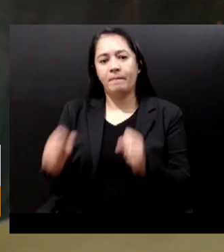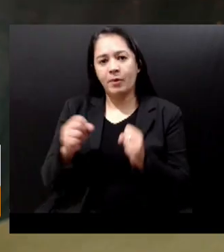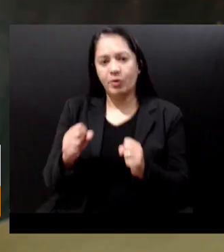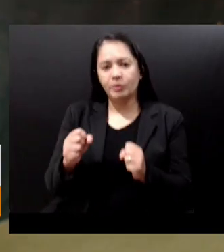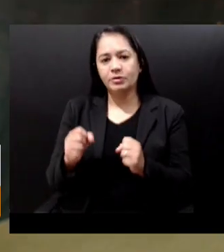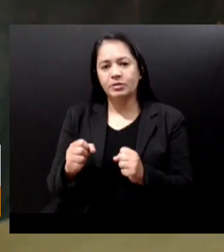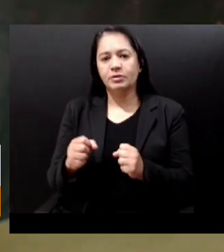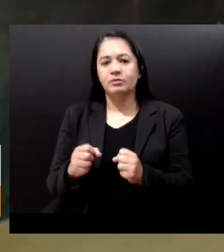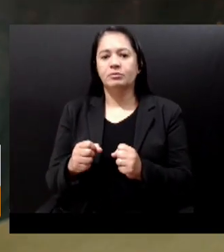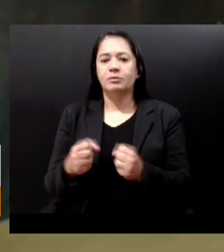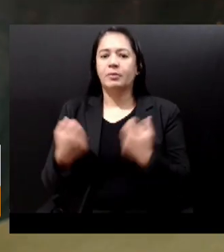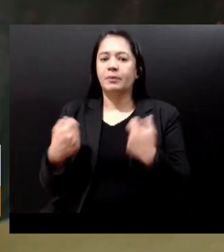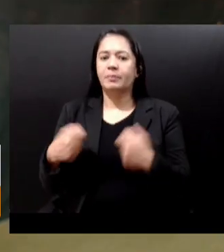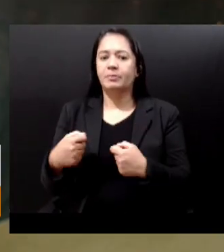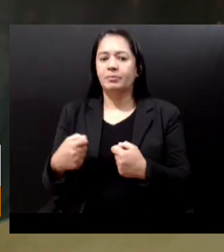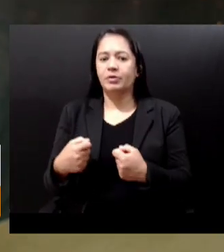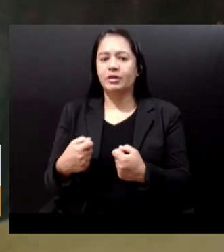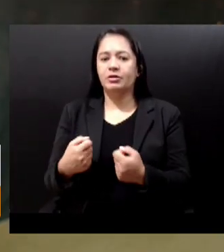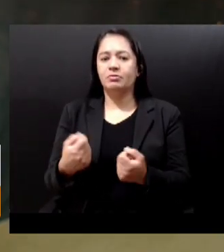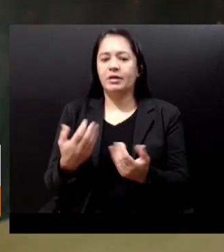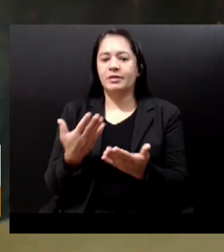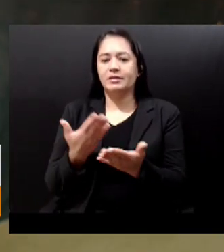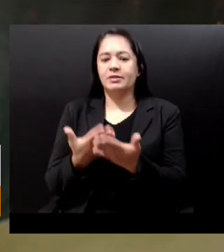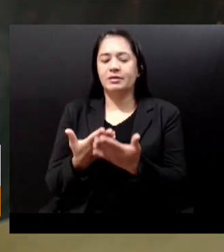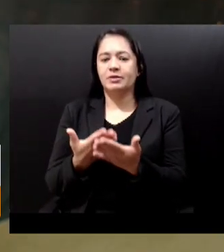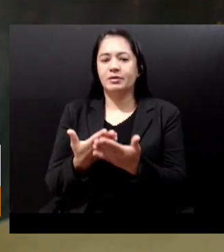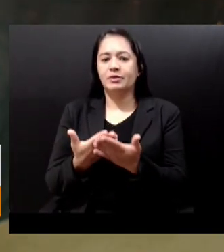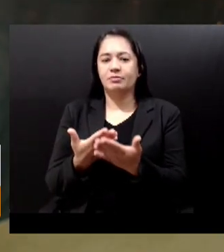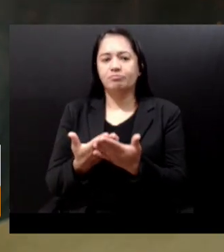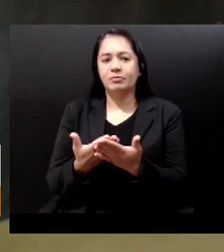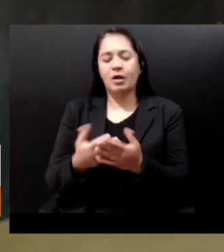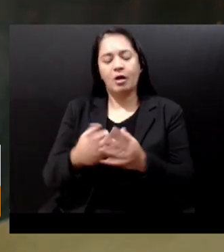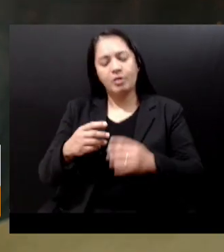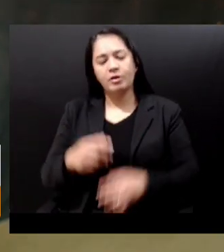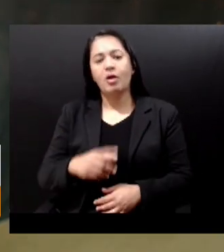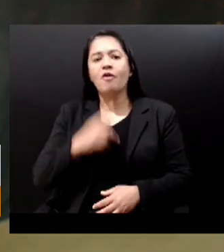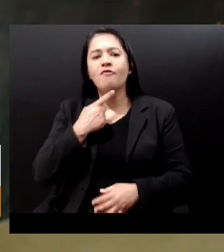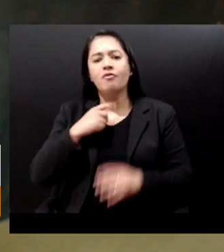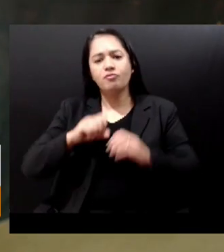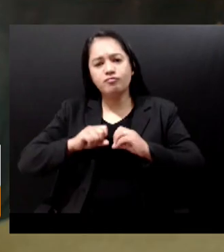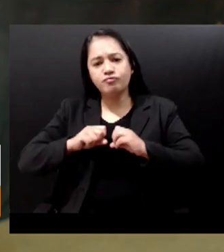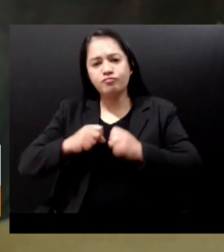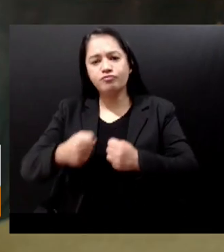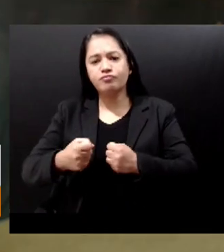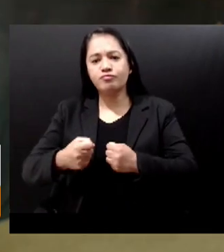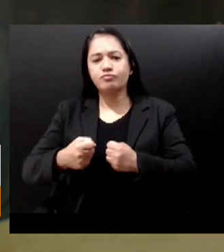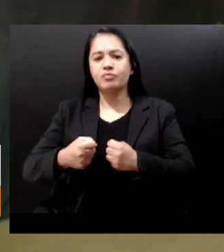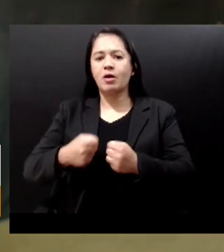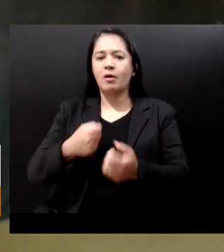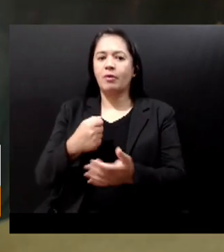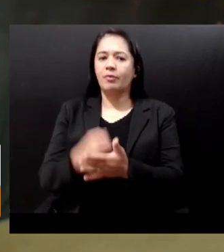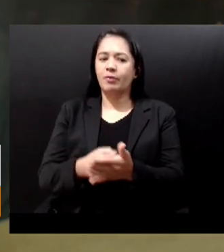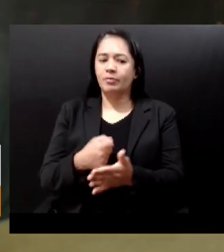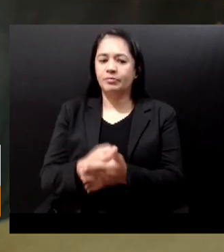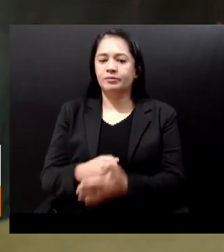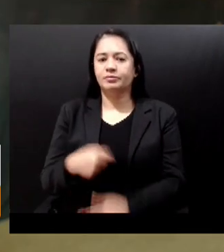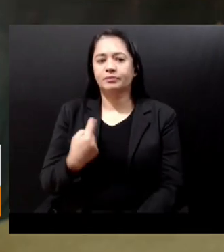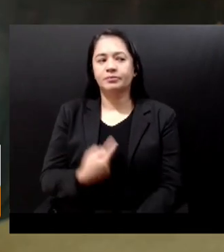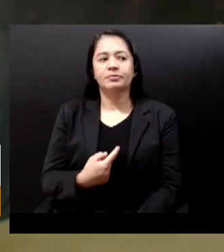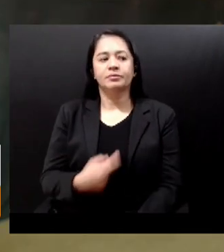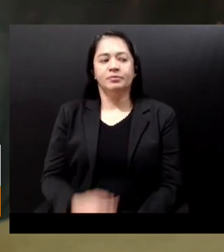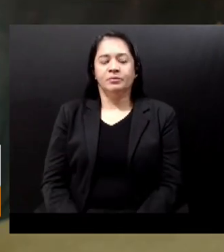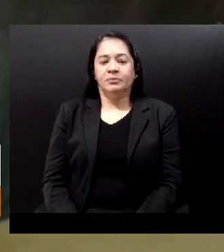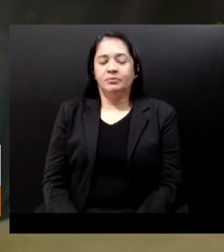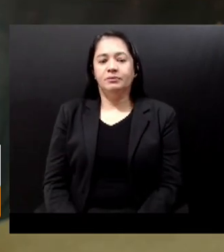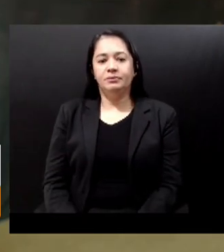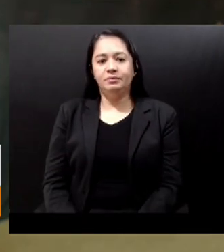estudo, que nos demanda força de vontade, que nos demanda brigar conosco, né, consigo mesmo. Ô Marina,